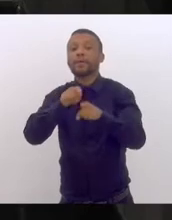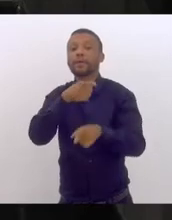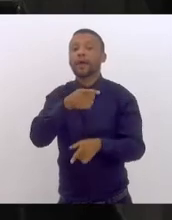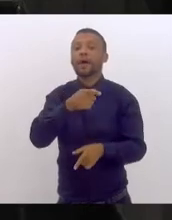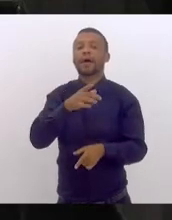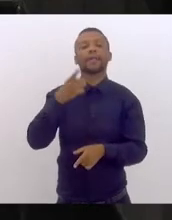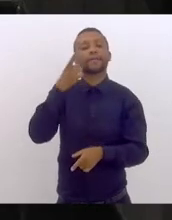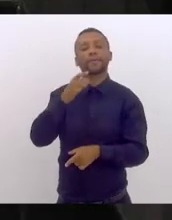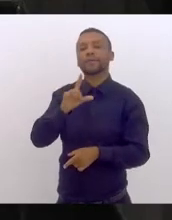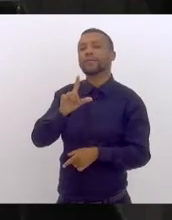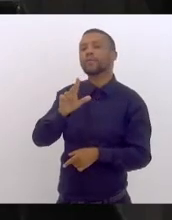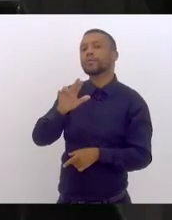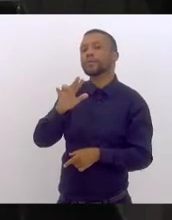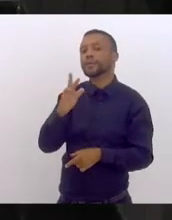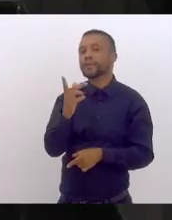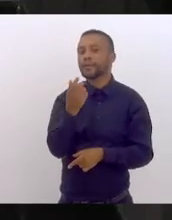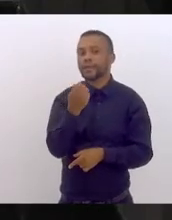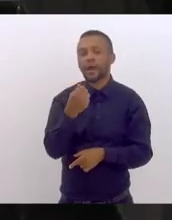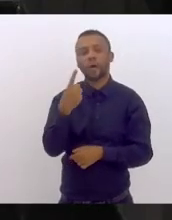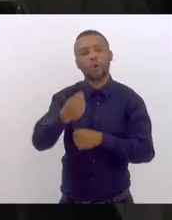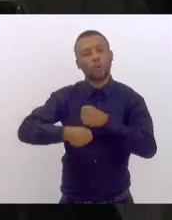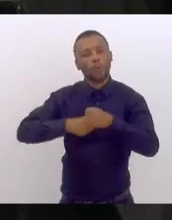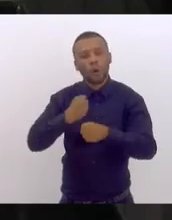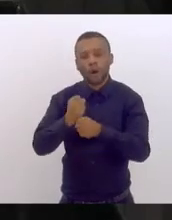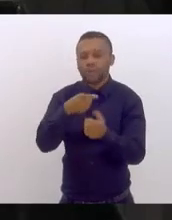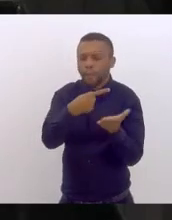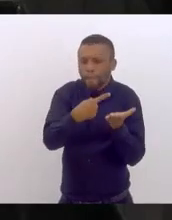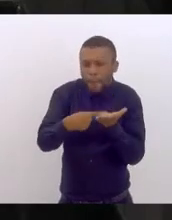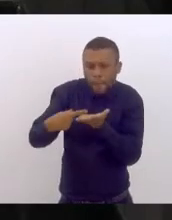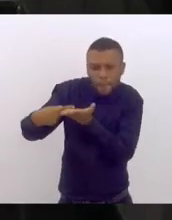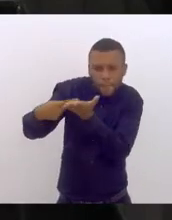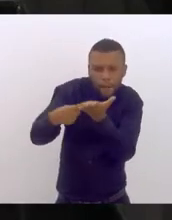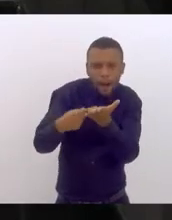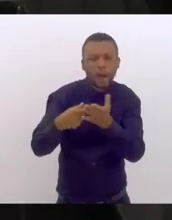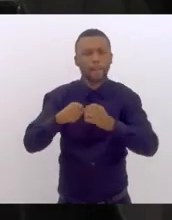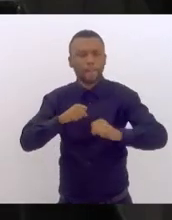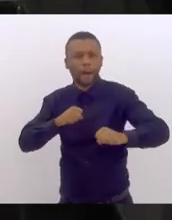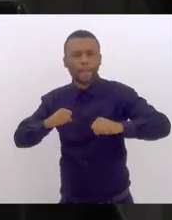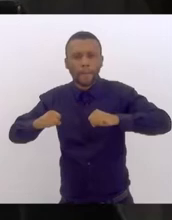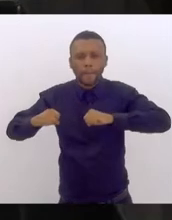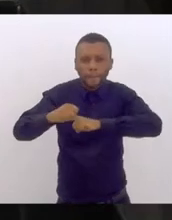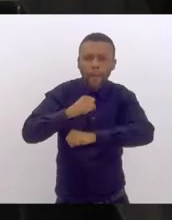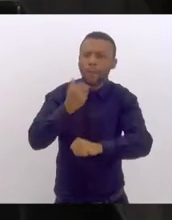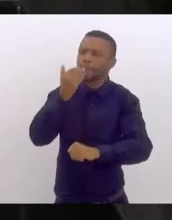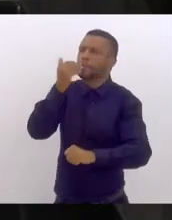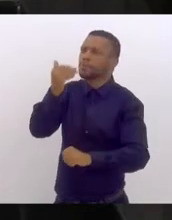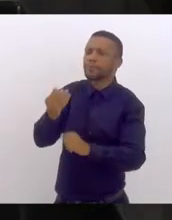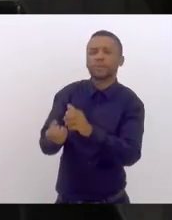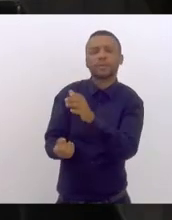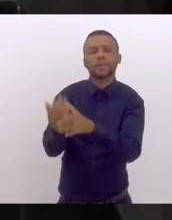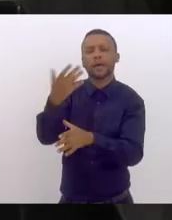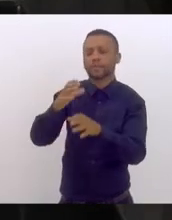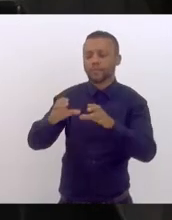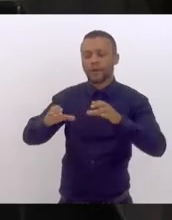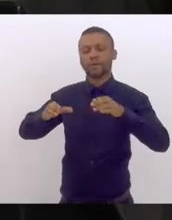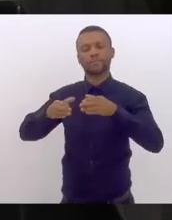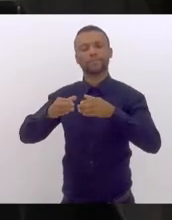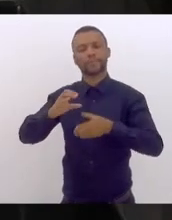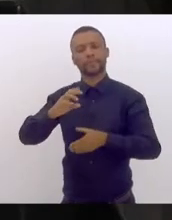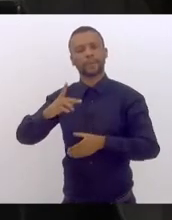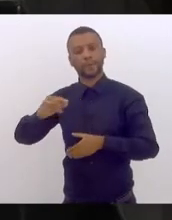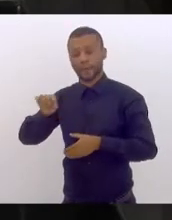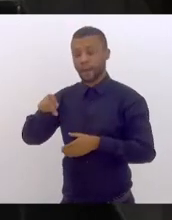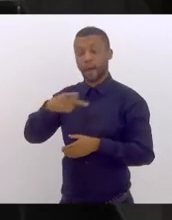cerca de um ano articulando cobrando pedindo enfim que essa CPI foi instalada ela